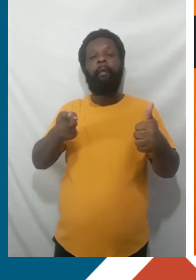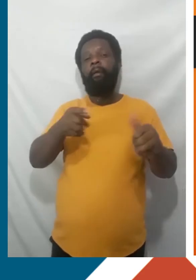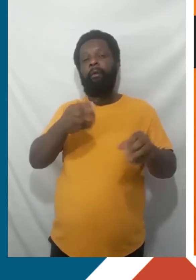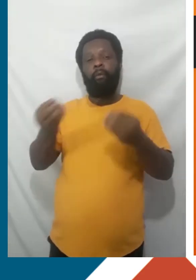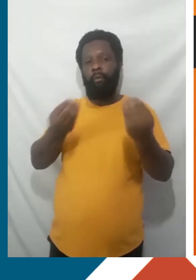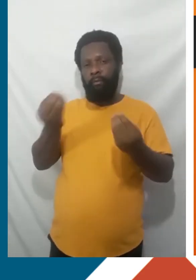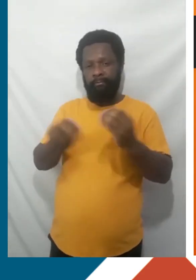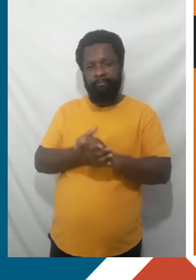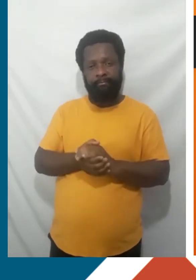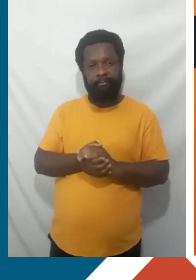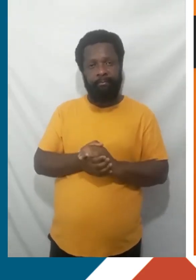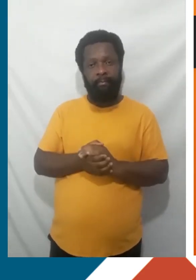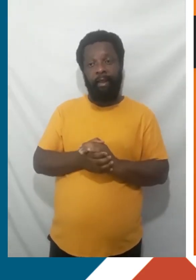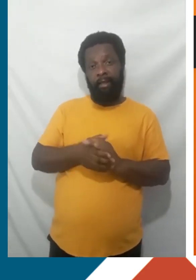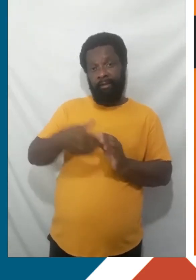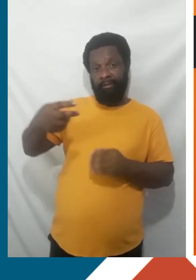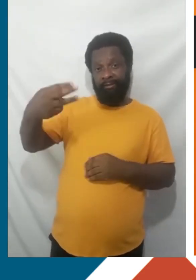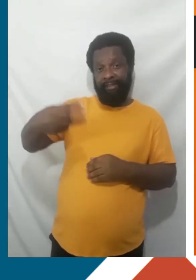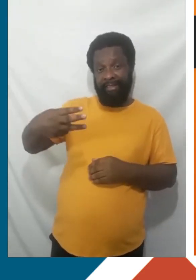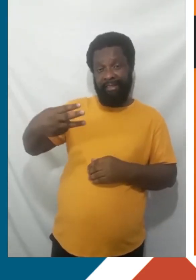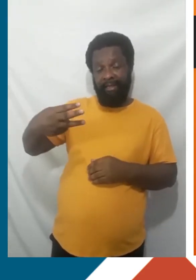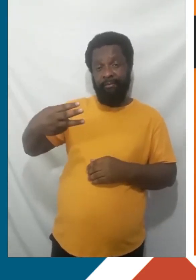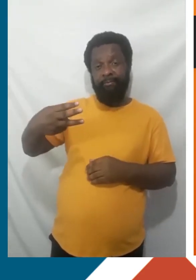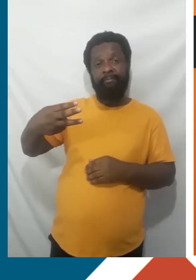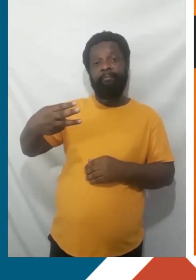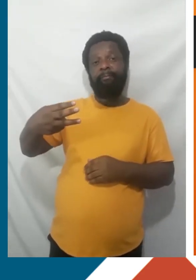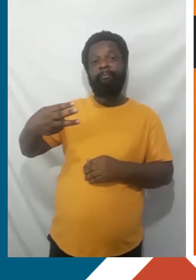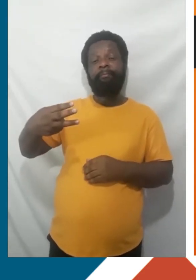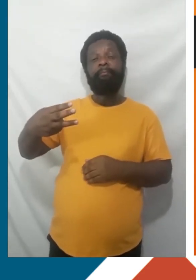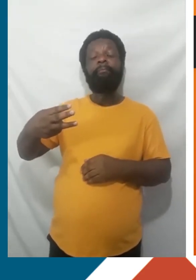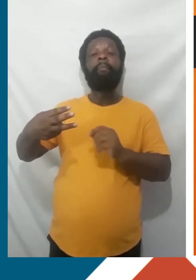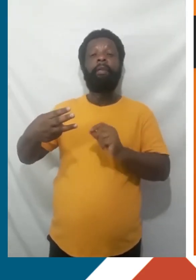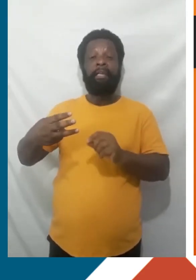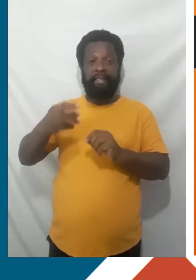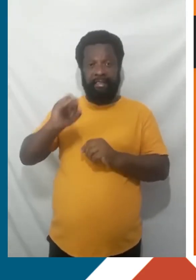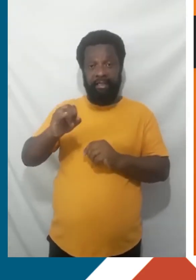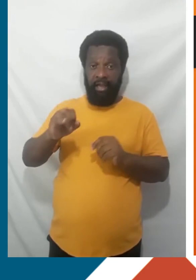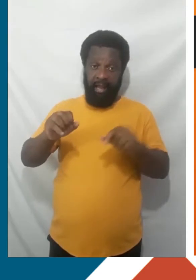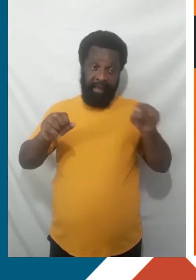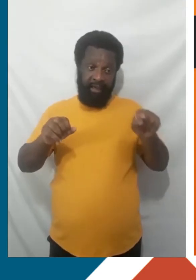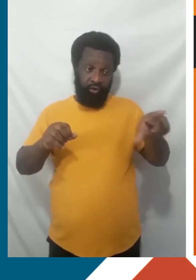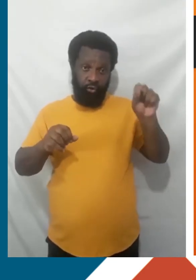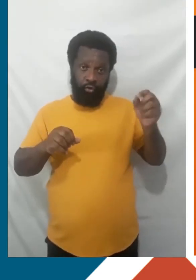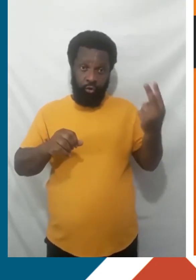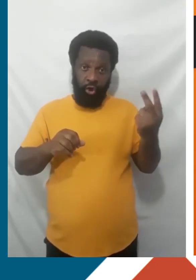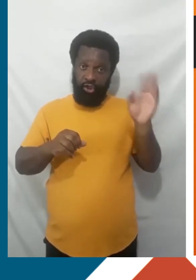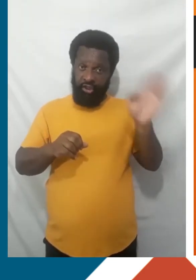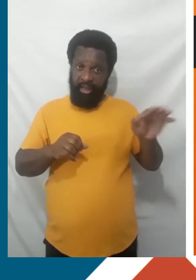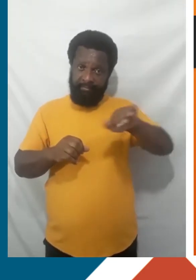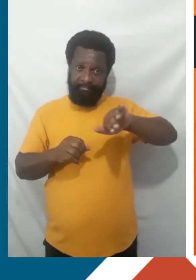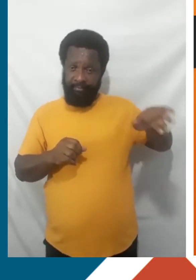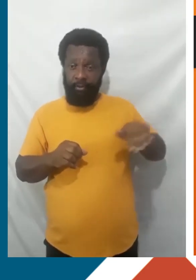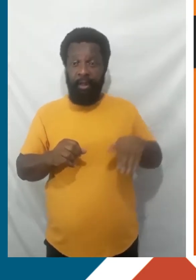mencionado, vamos para o terceiro dígito, Se eu escolhi o 2 para o